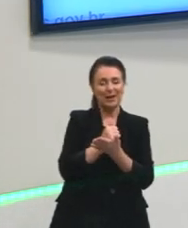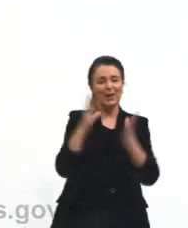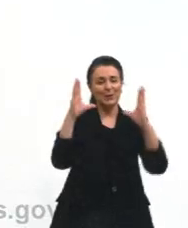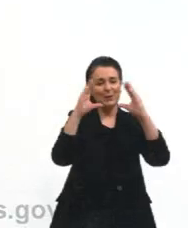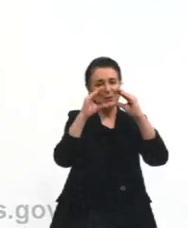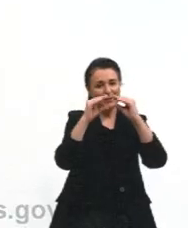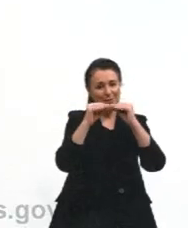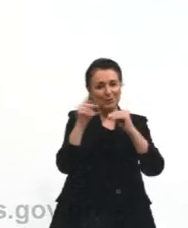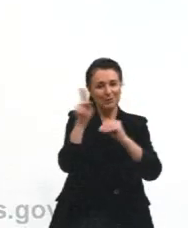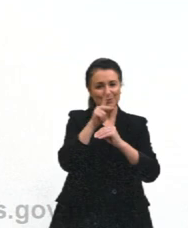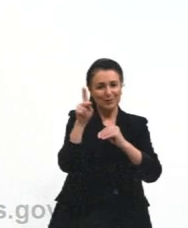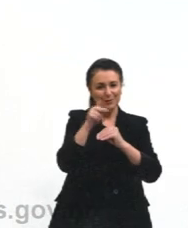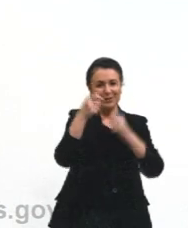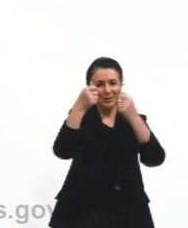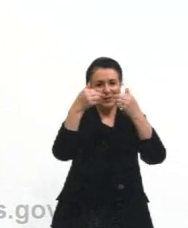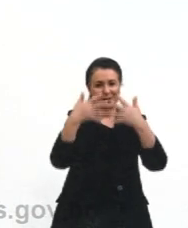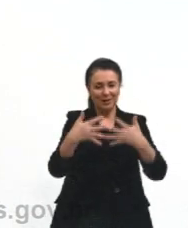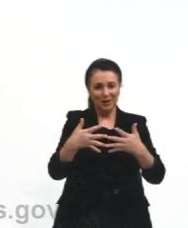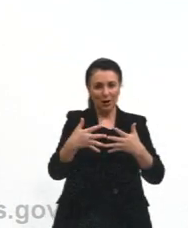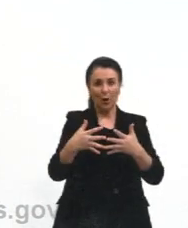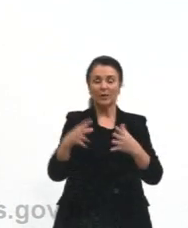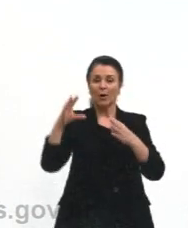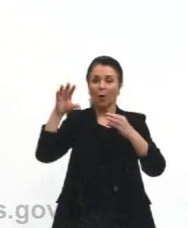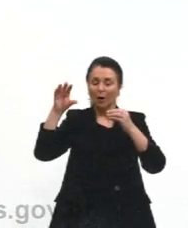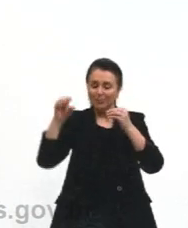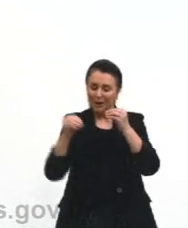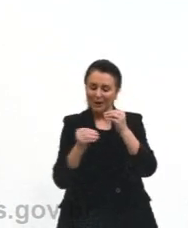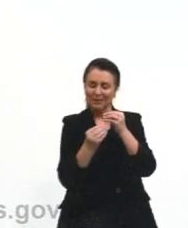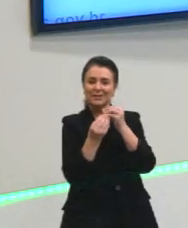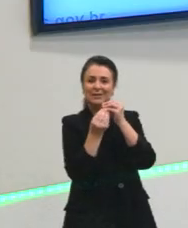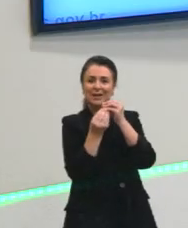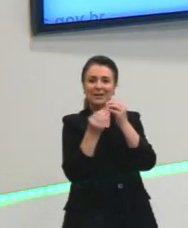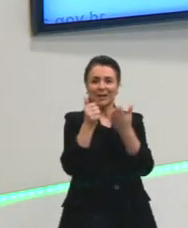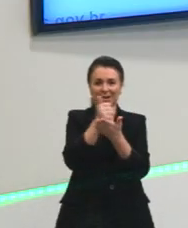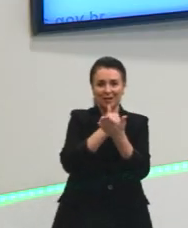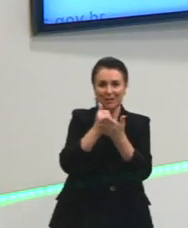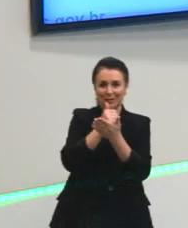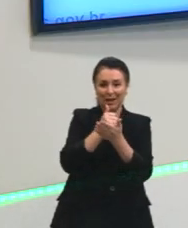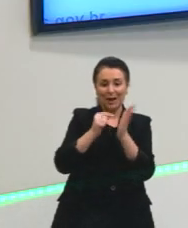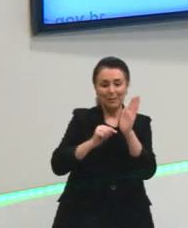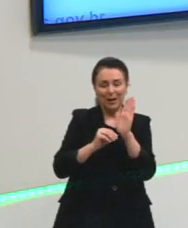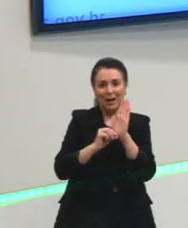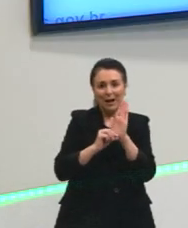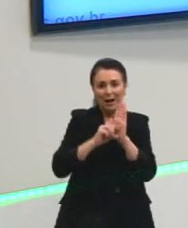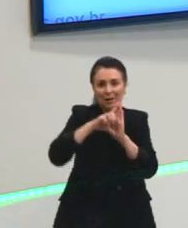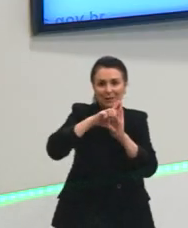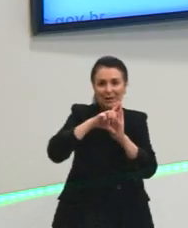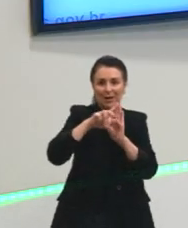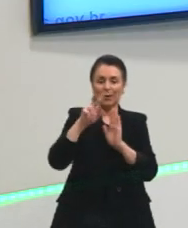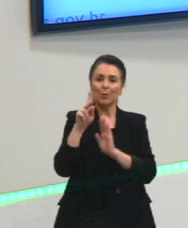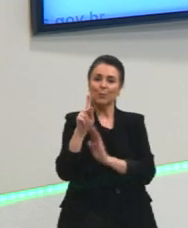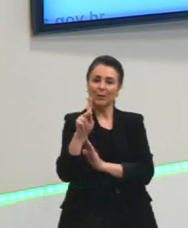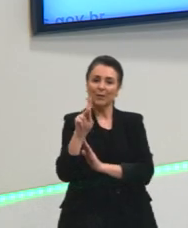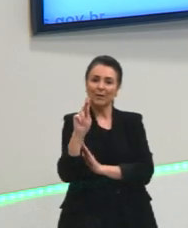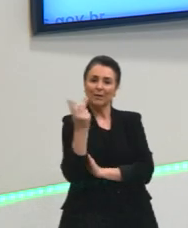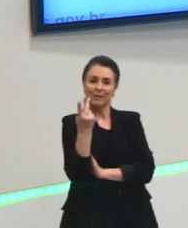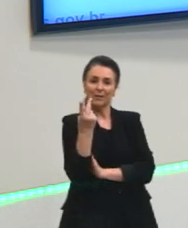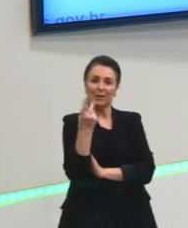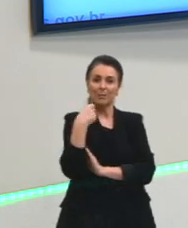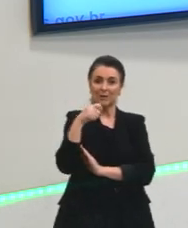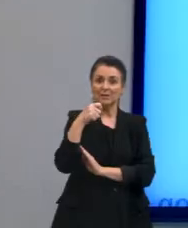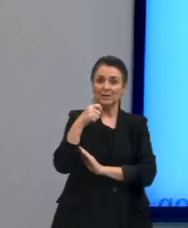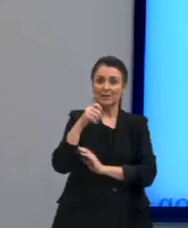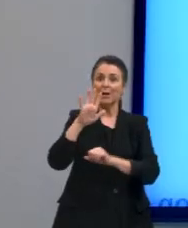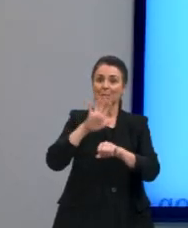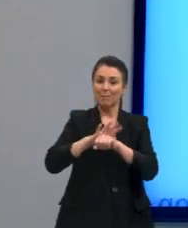ó precisa adicionar uma base que eu preciso aumentar o meu PH sempre que eu preciso aumentar um PH eu preciso adicionar